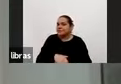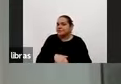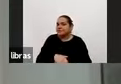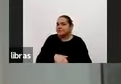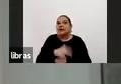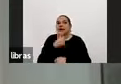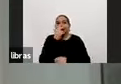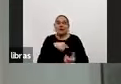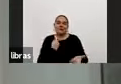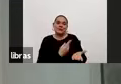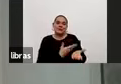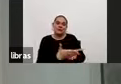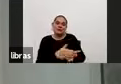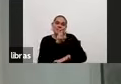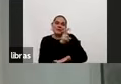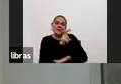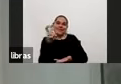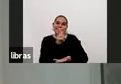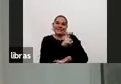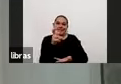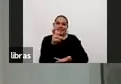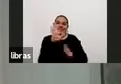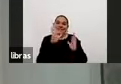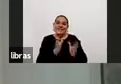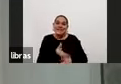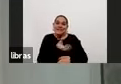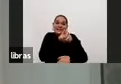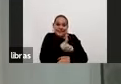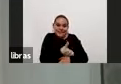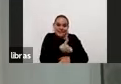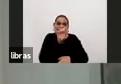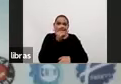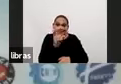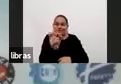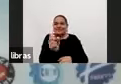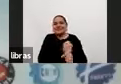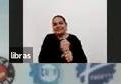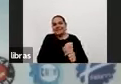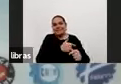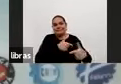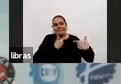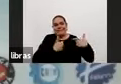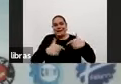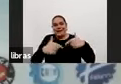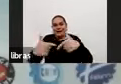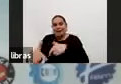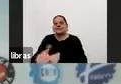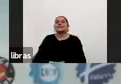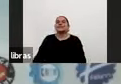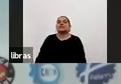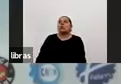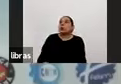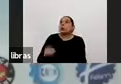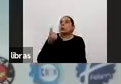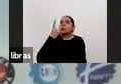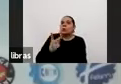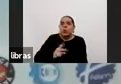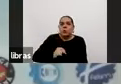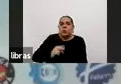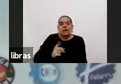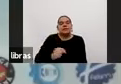55 já, ou seja, nós já estamos há quase 65 anos a serviço dos trabalhadores. 65 anos, olha que importante, isso.